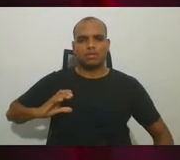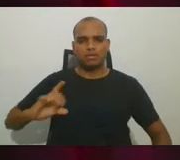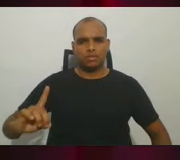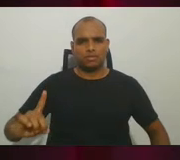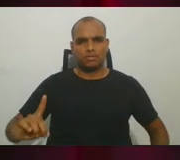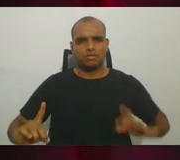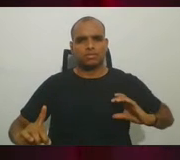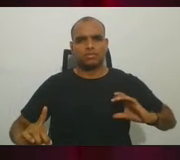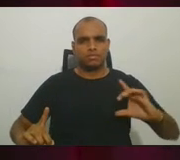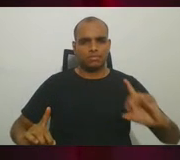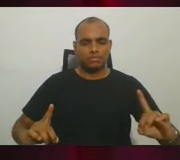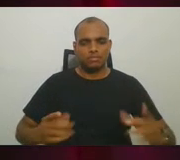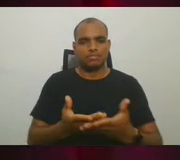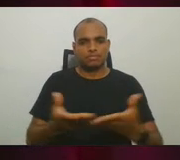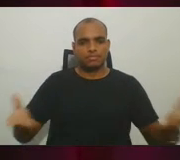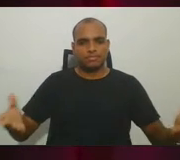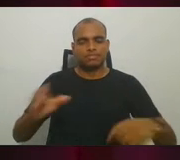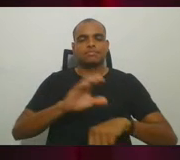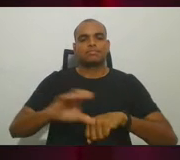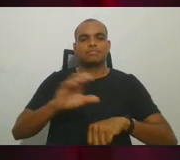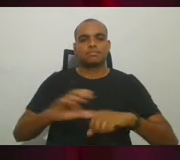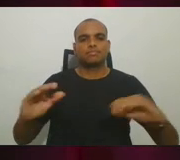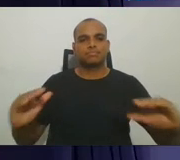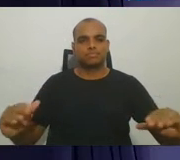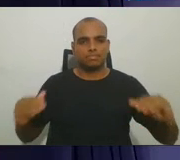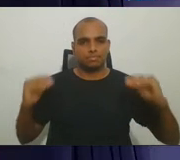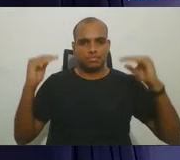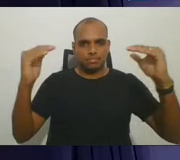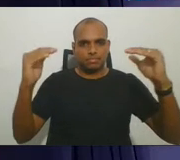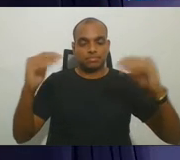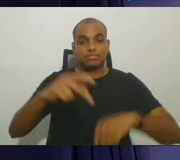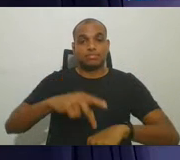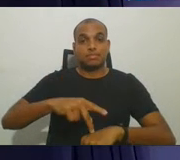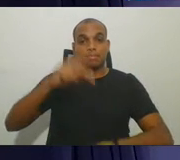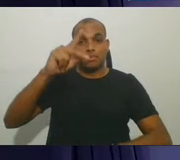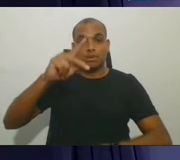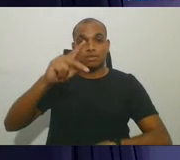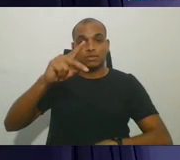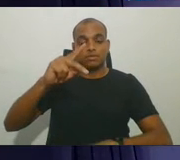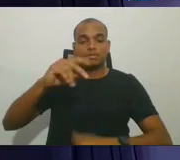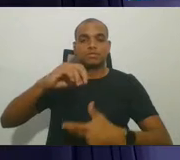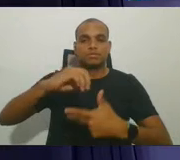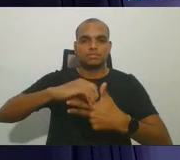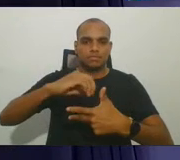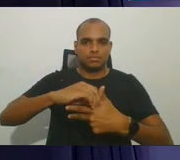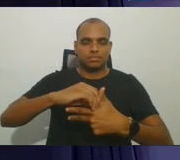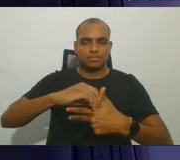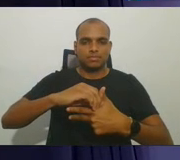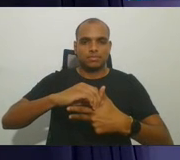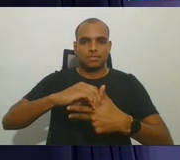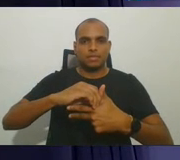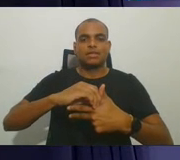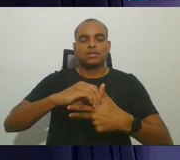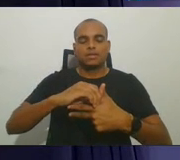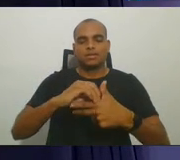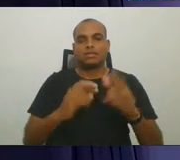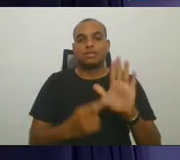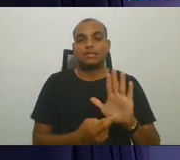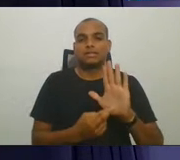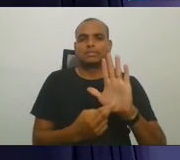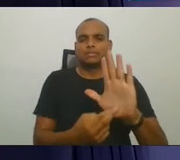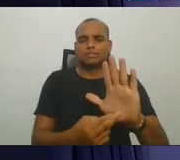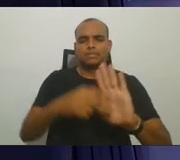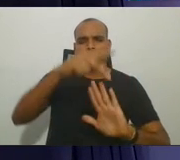coordenadores dos cursos de graduação e pós-graduação da Unesc e os representantes dos programas